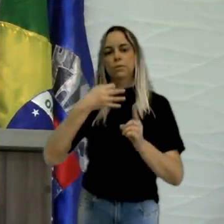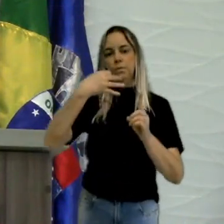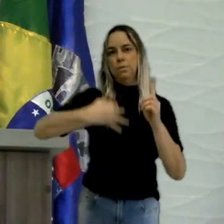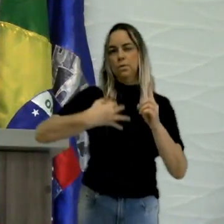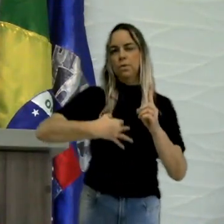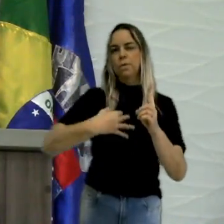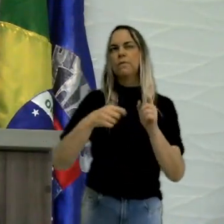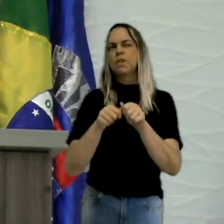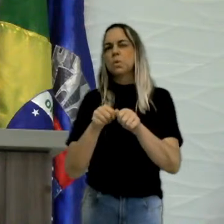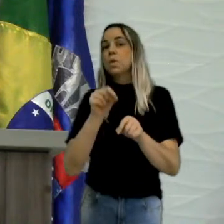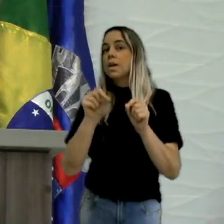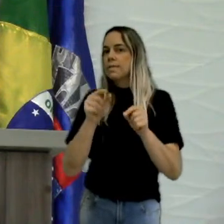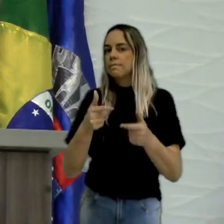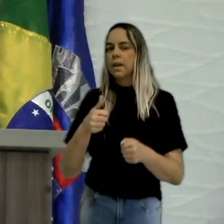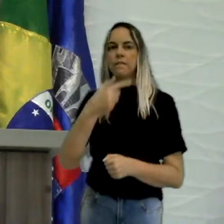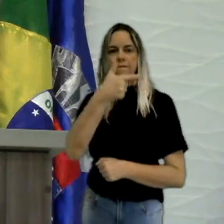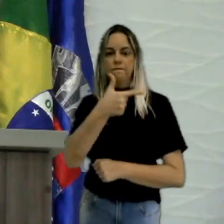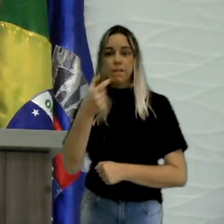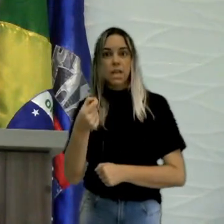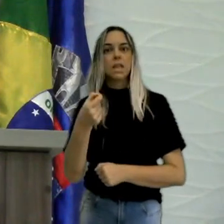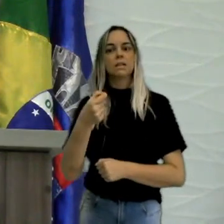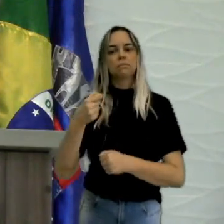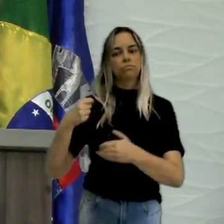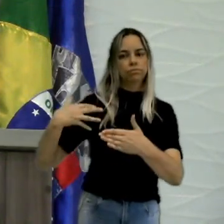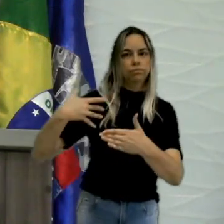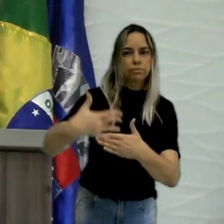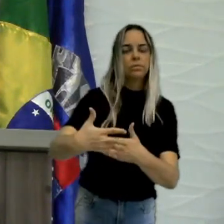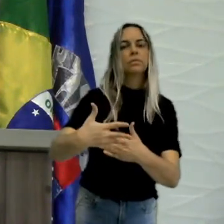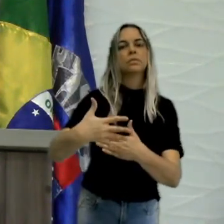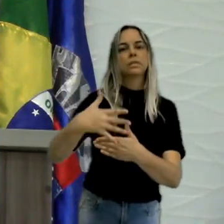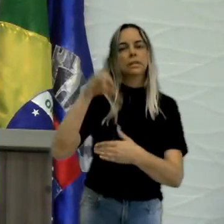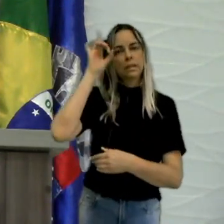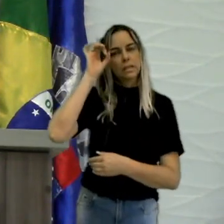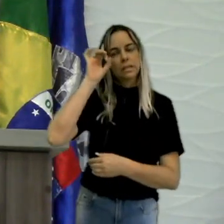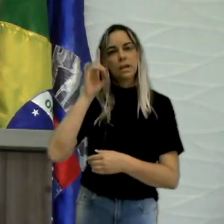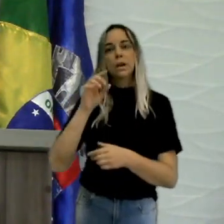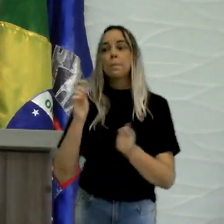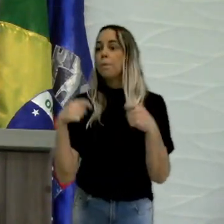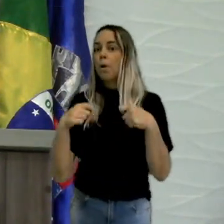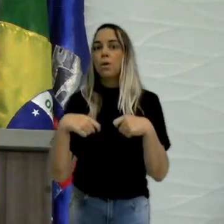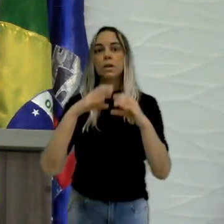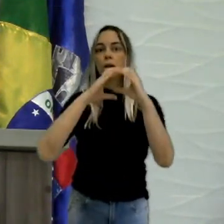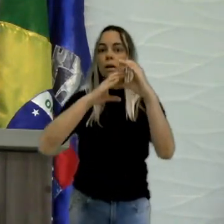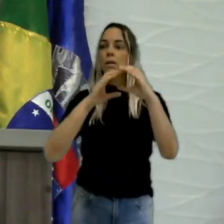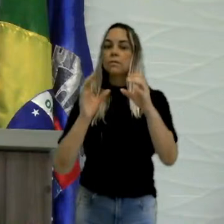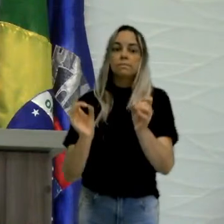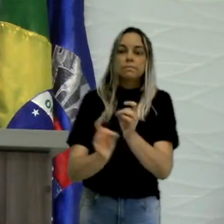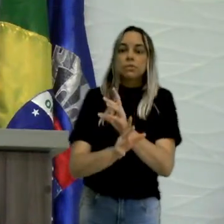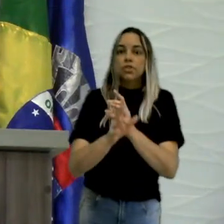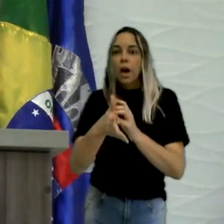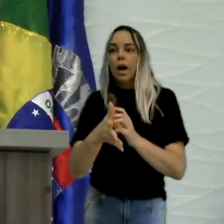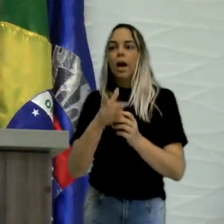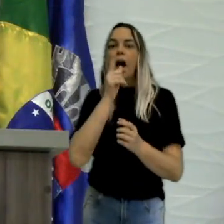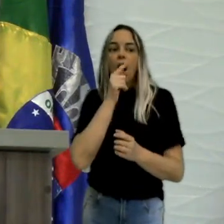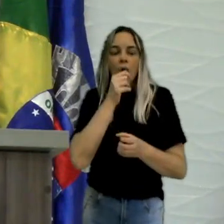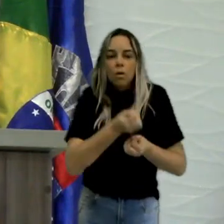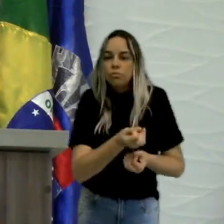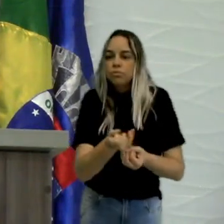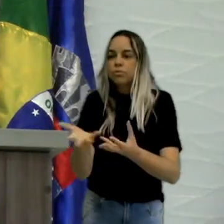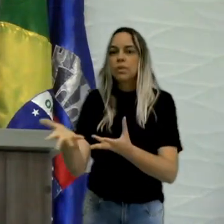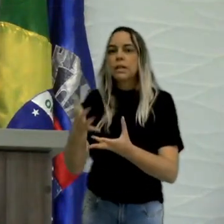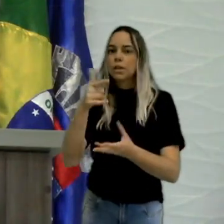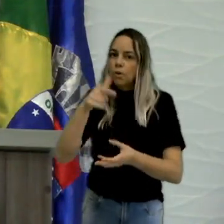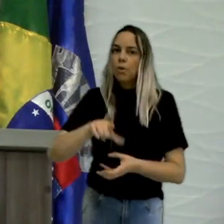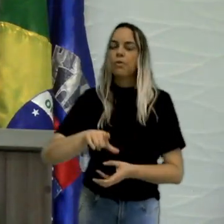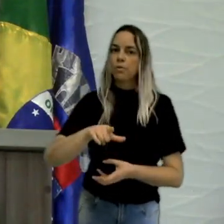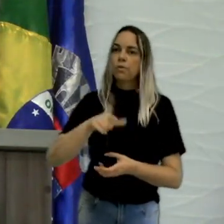dias para que a Compesa pudesse regularizar o abastecimento de água em São Bento do Una, pudesse apontar os problemas que tem, deu um prazo de 20